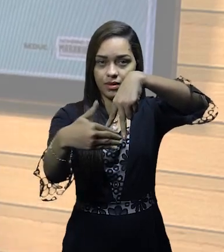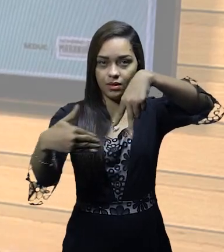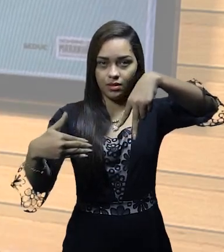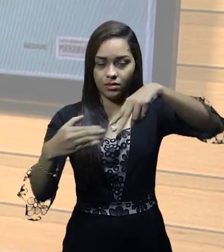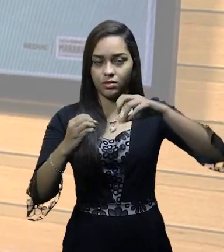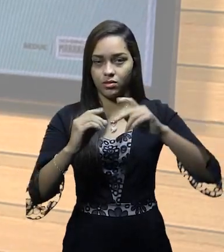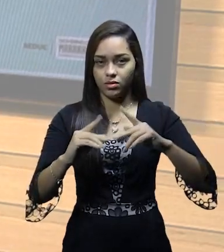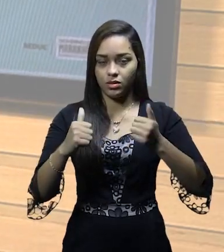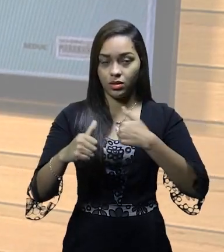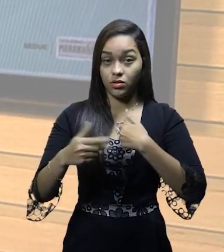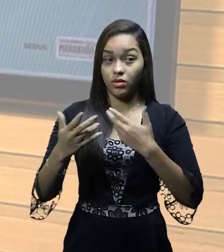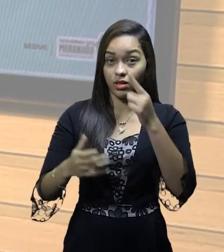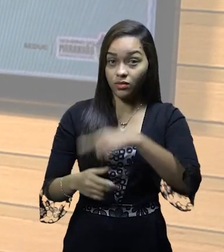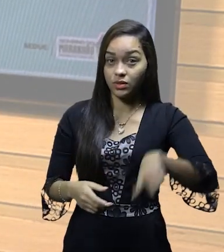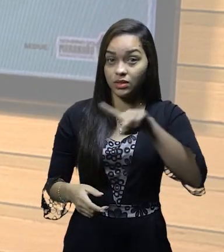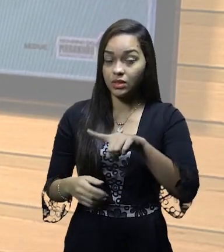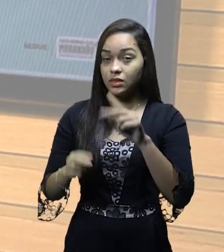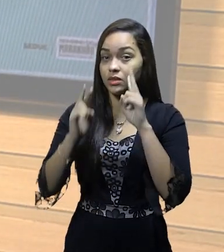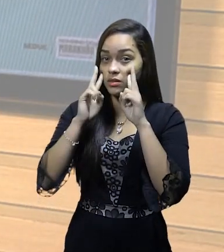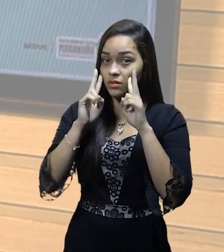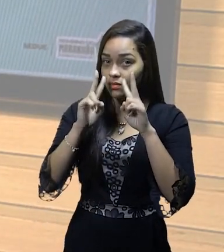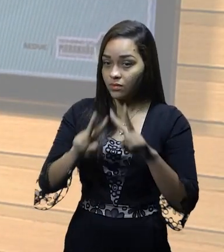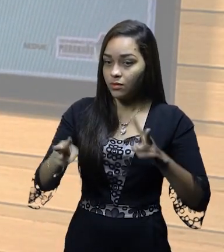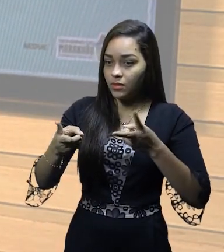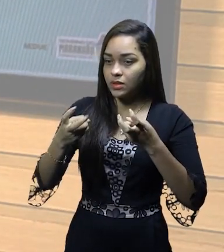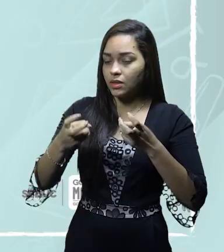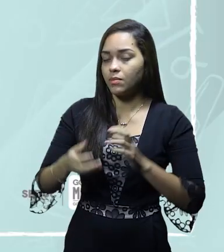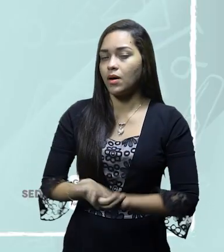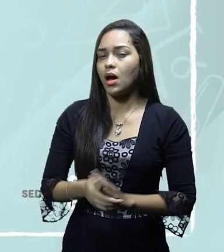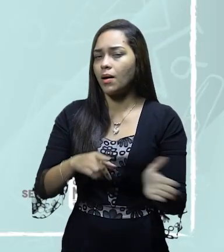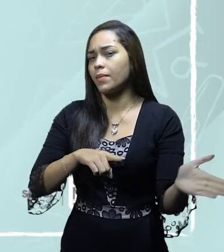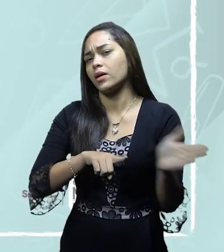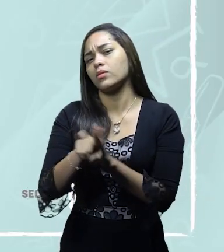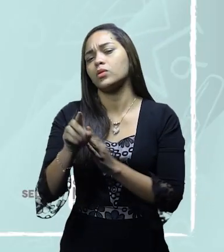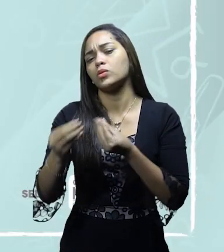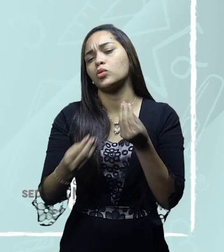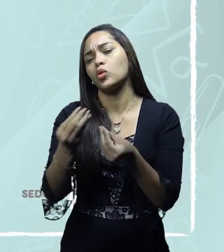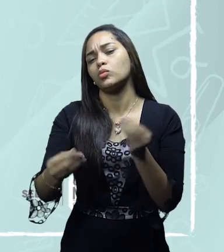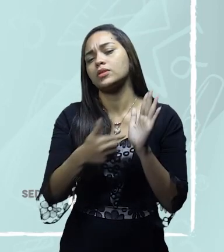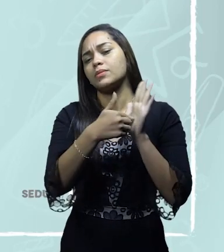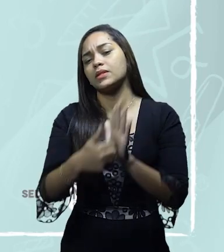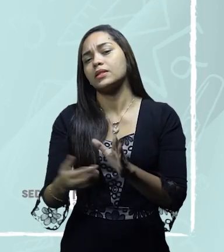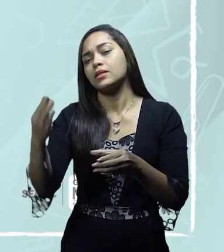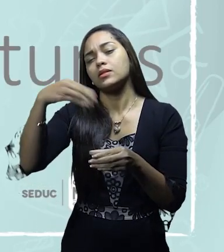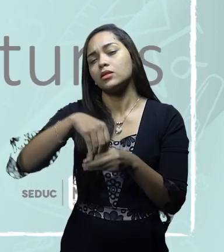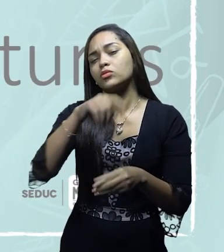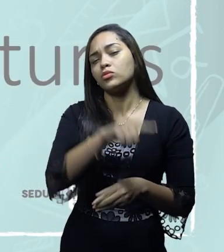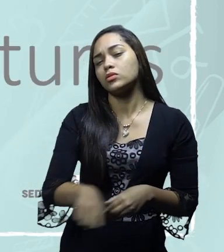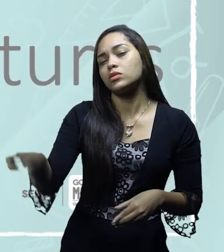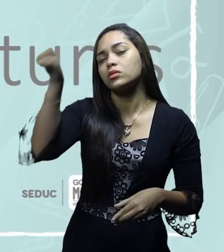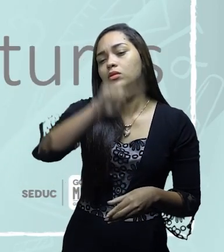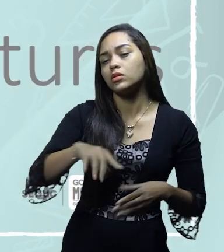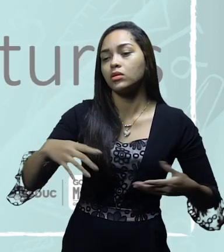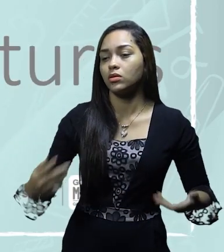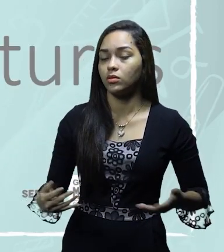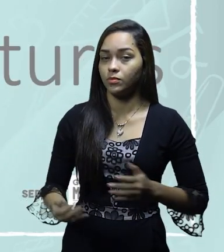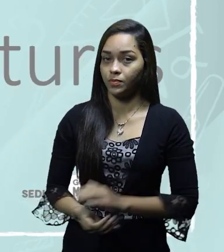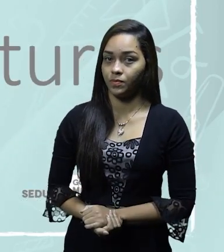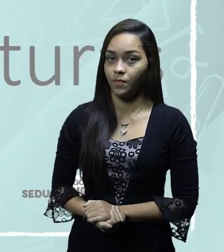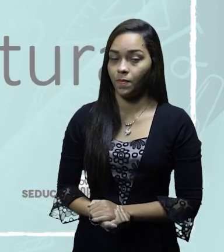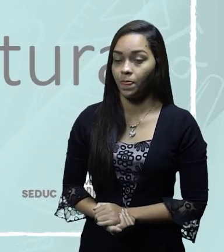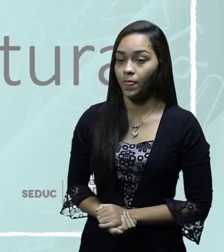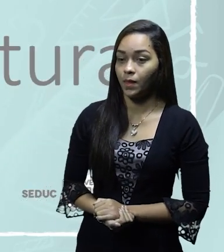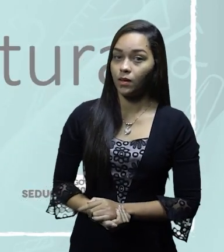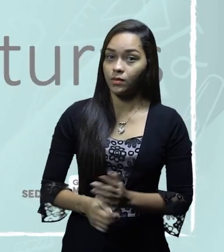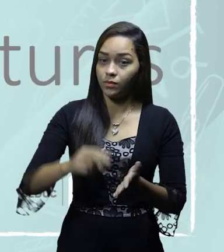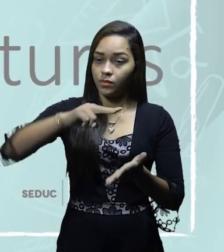separadas, tá? É isso que eu quero que você observe. E aí eu pergunto, como é que ele se apresenta dentro do círculo? As posições